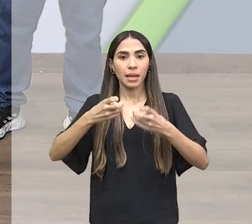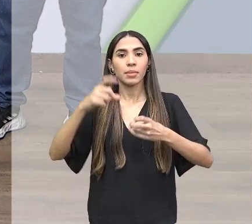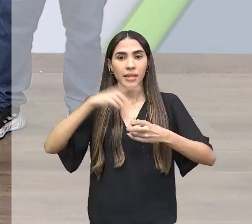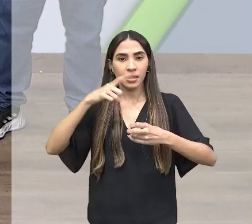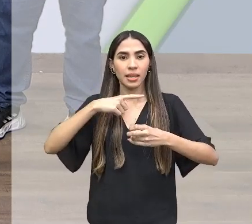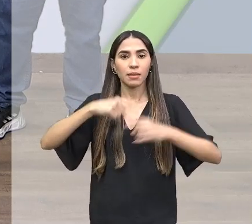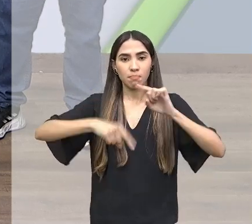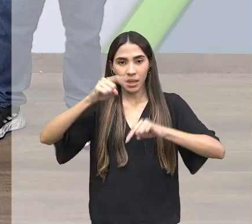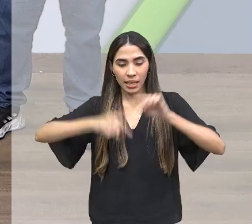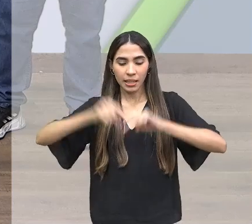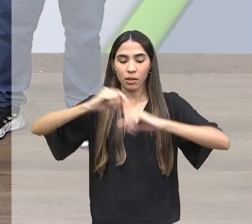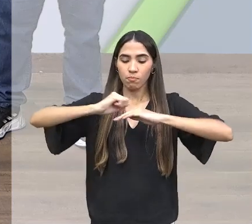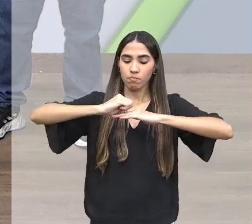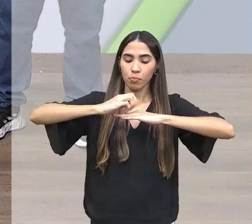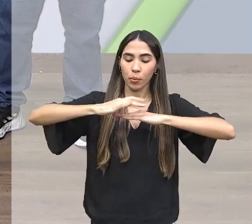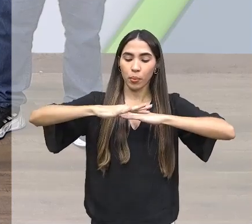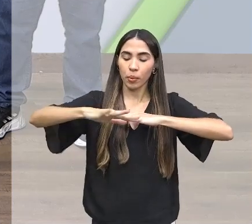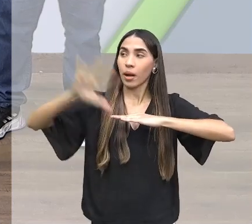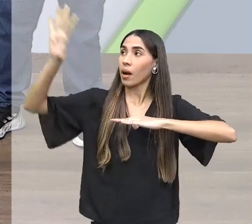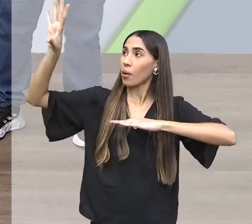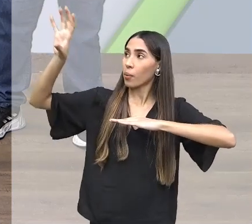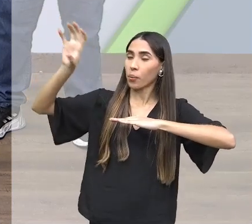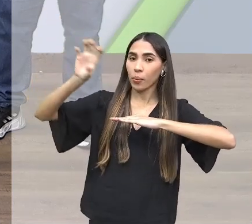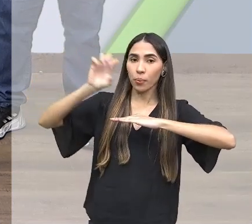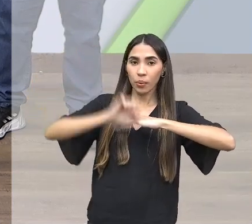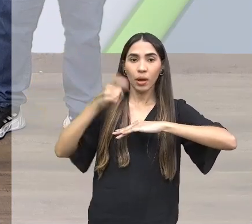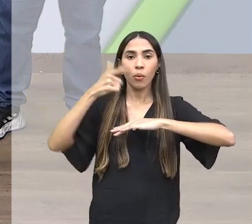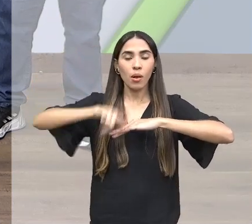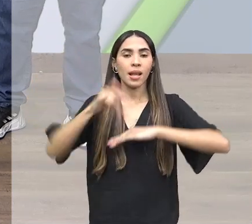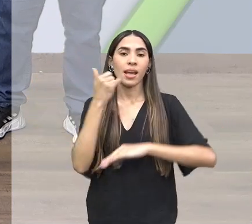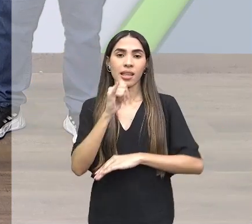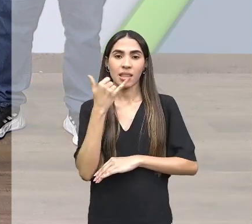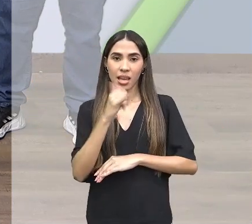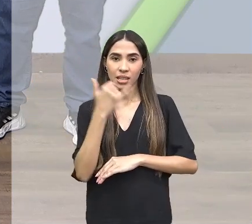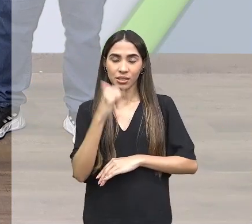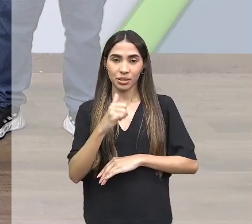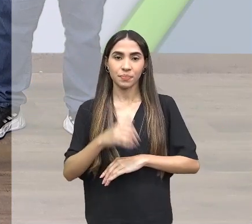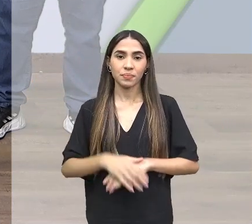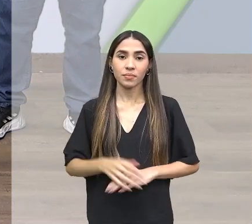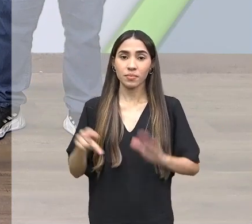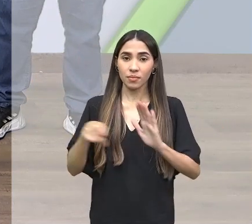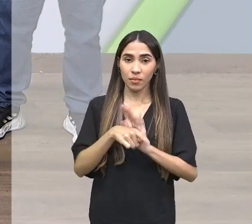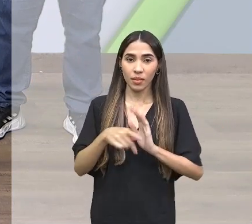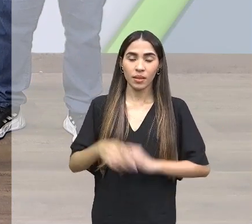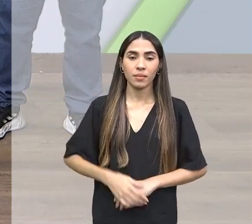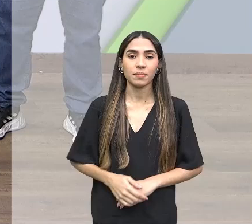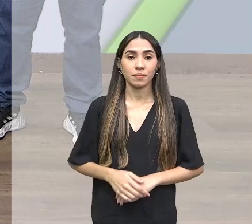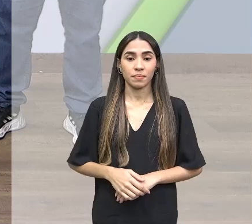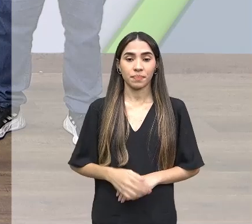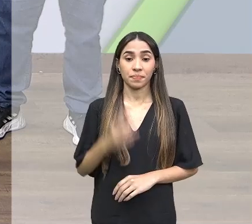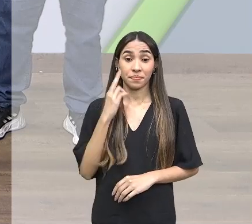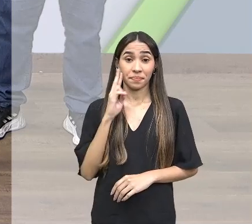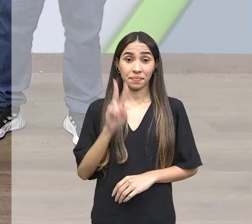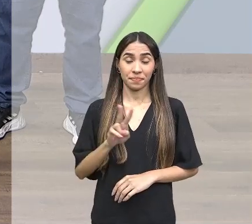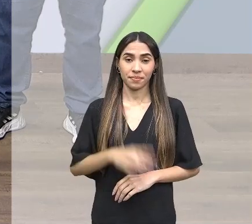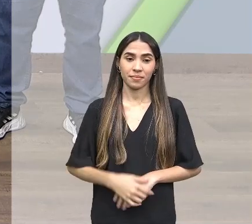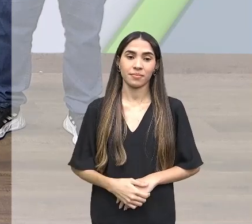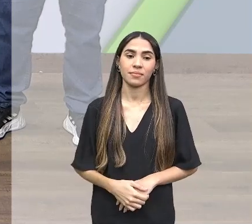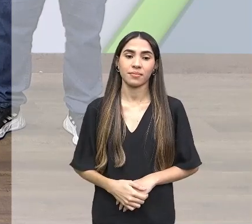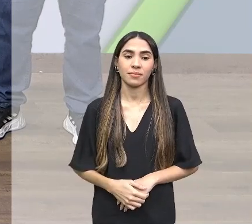painéis fotovoltaicos para captação e geração de energia aí dessa forma que nós estamos vendo, tá